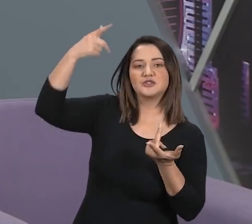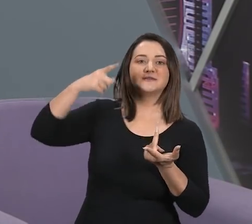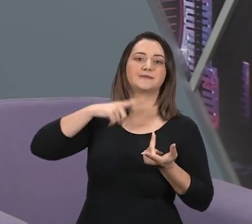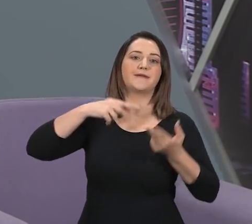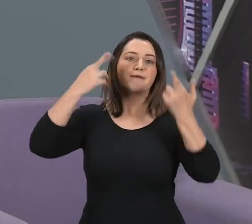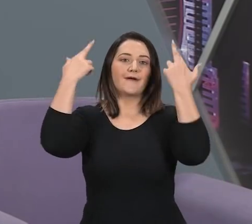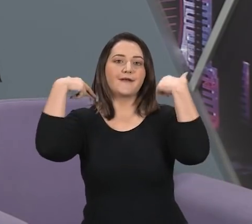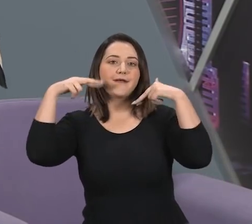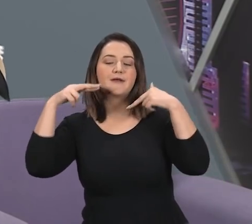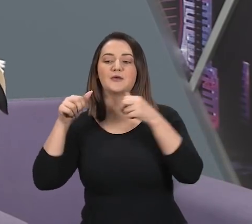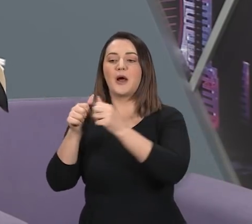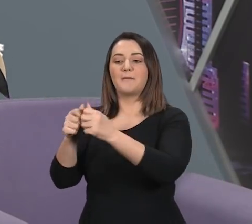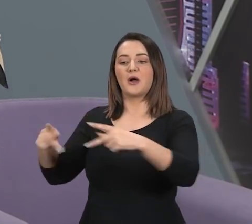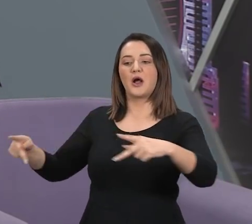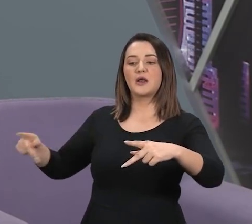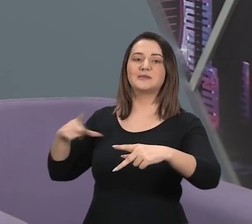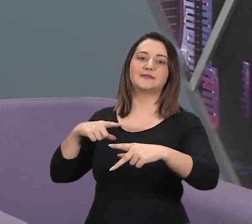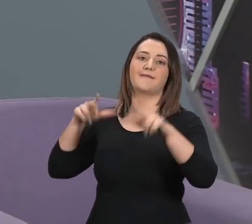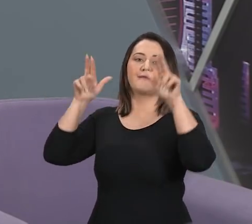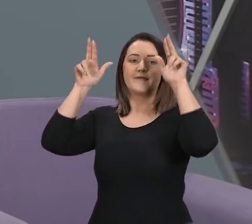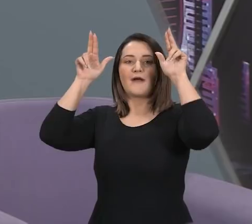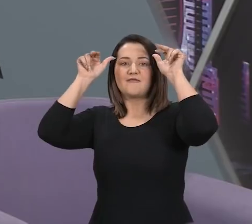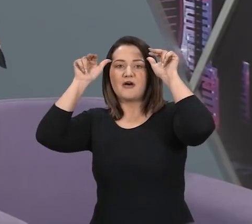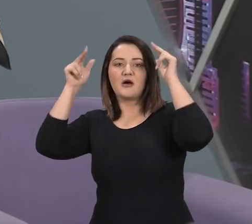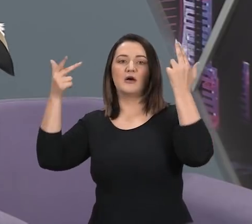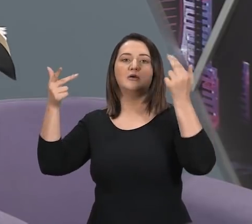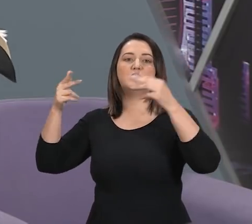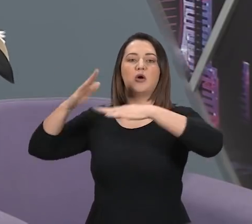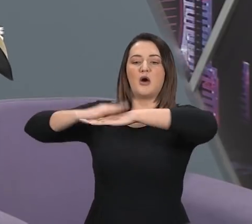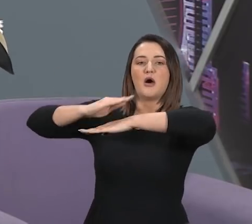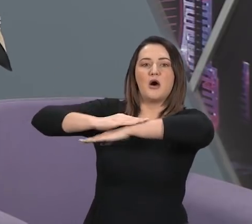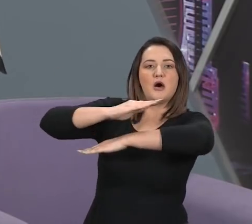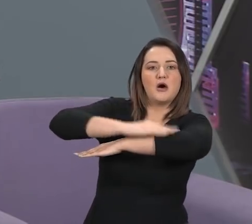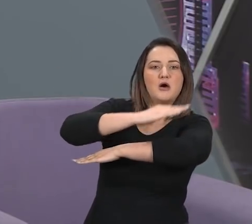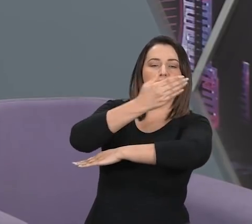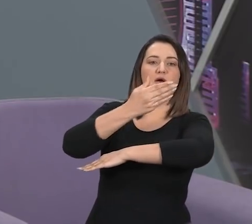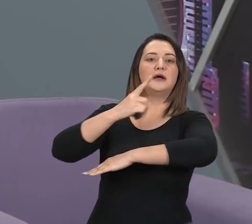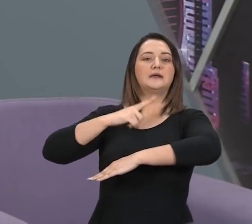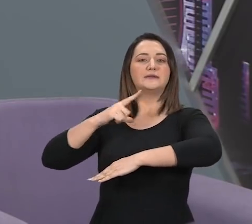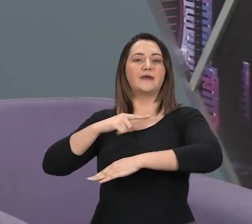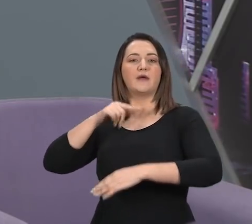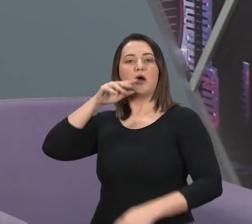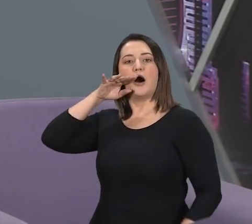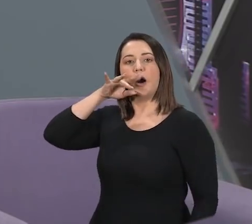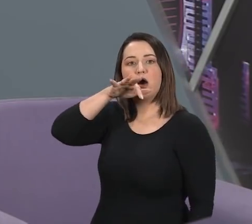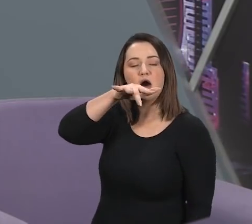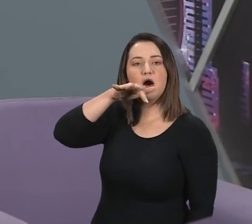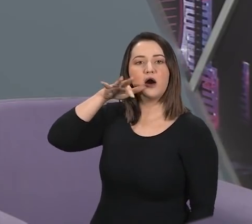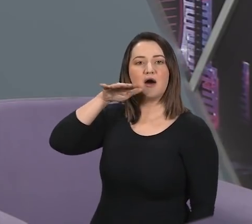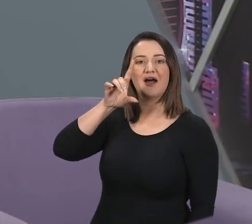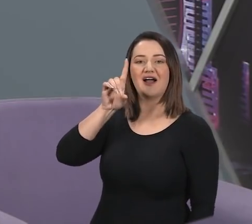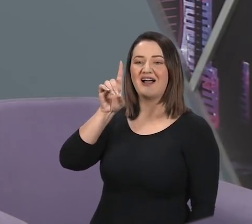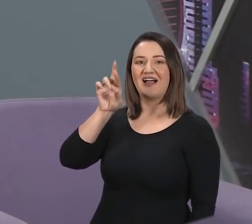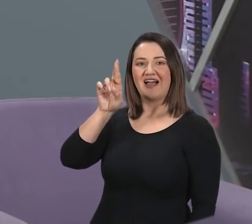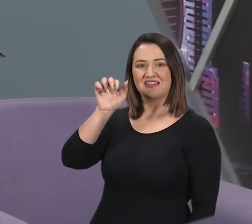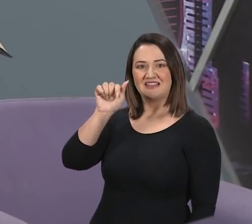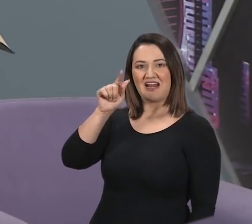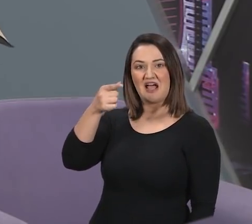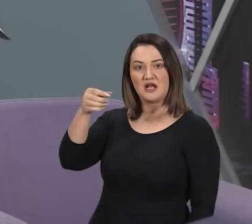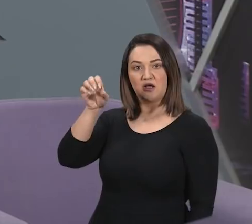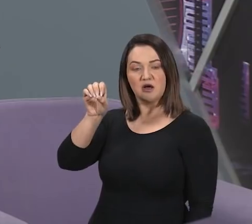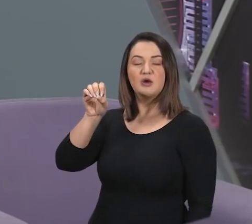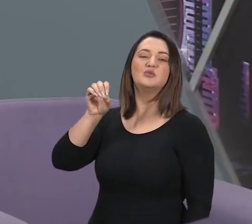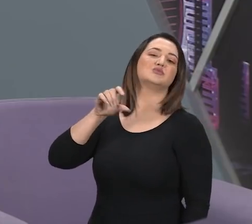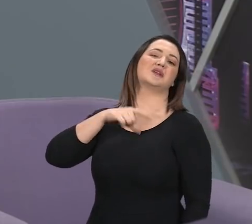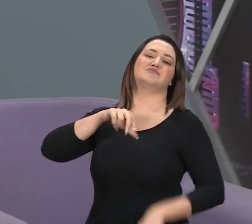No Apocalipse tem cavalo, tem rã, tem dragão, tem cordeiro, tem uma série de animais. Então,